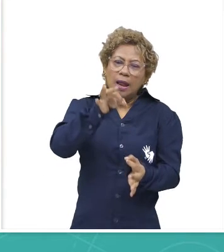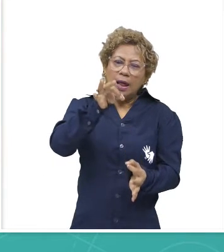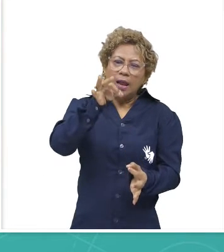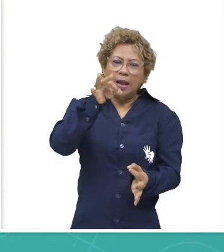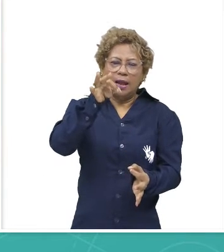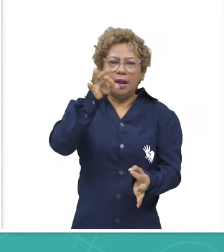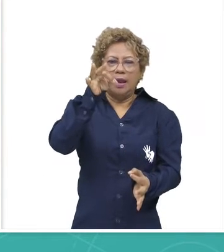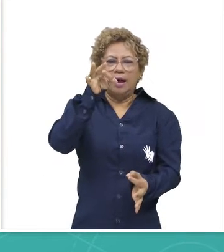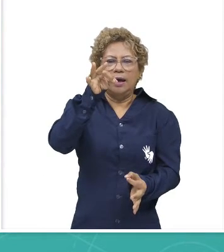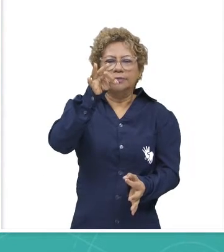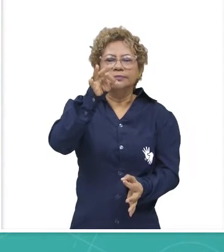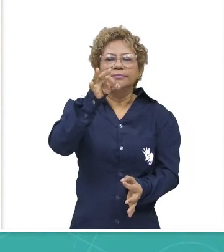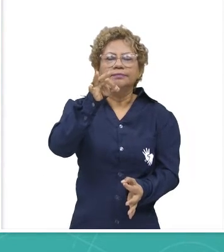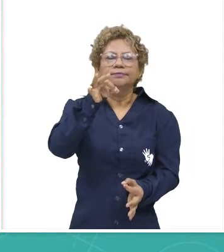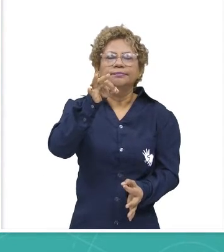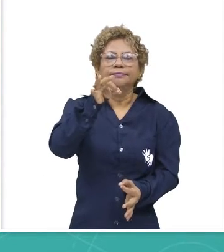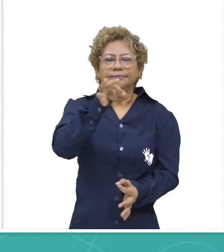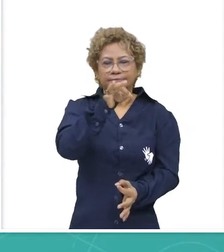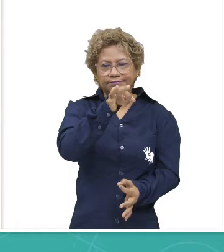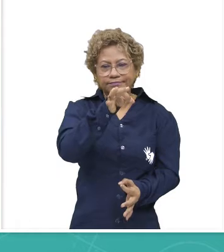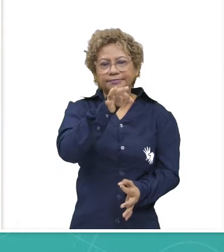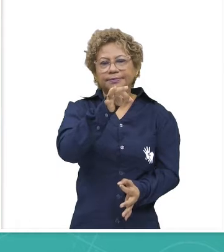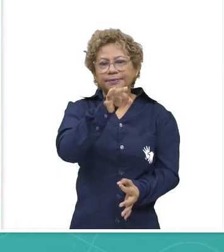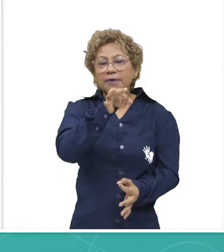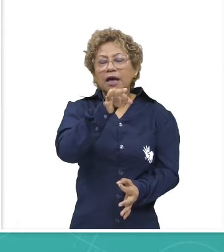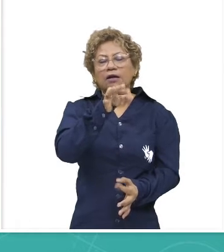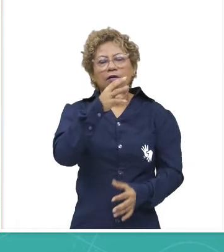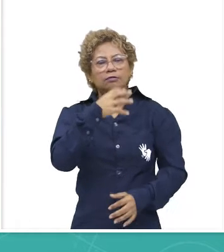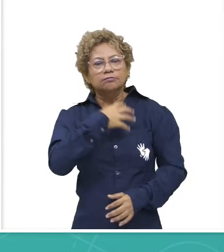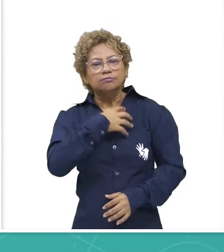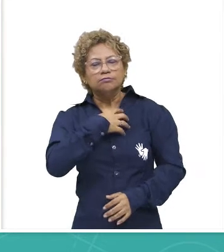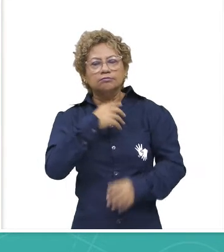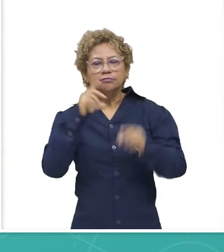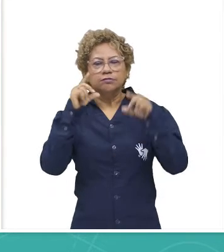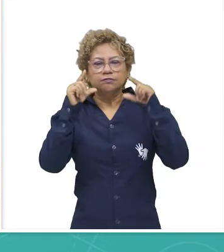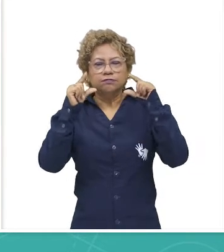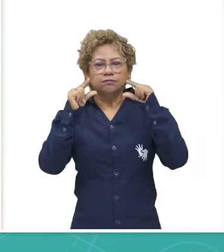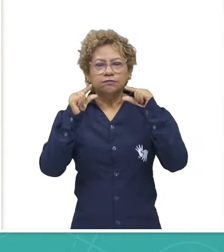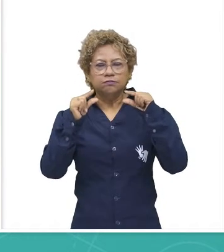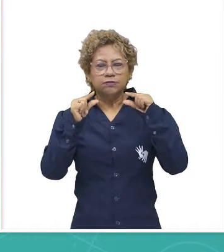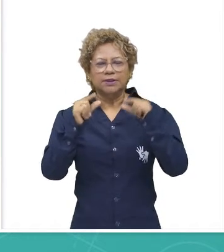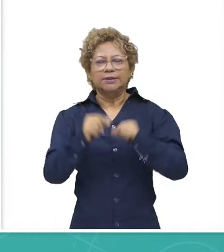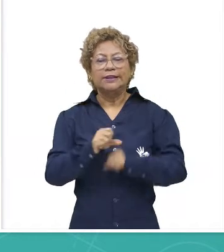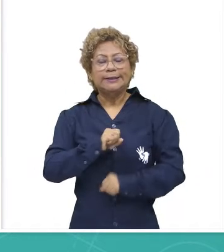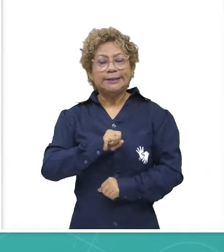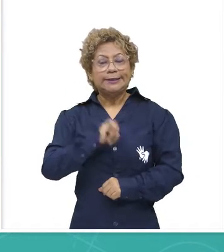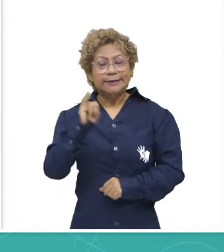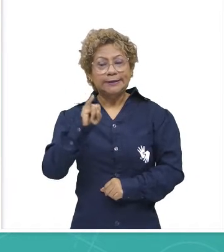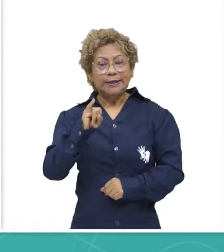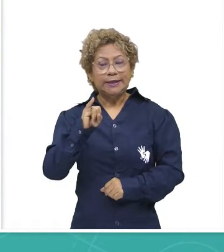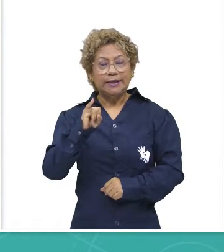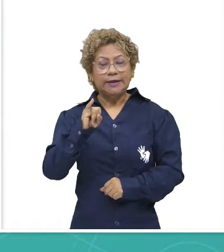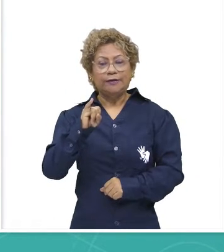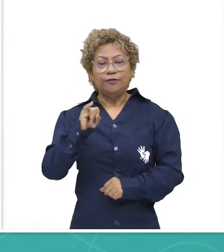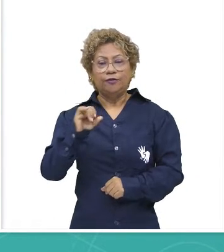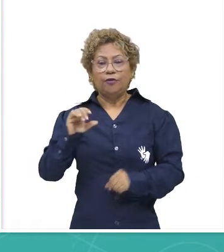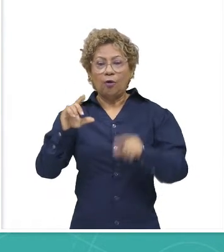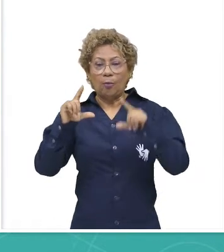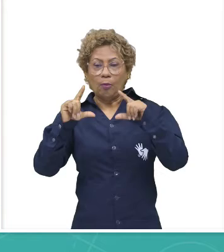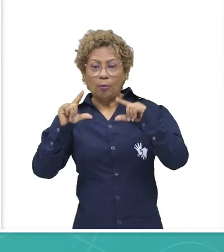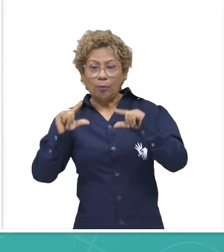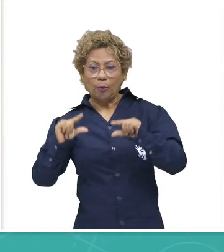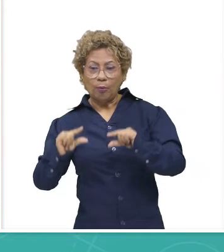atmosférica é menor. Se a altitude for menor, a